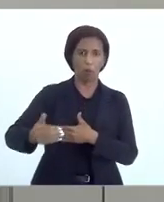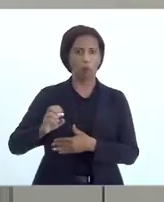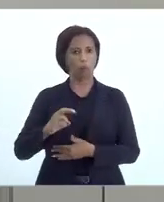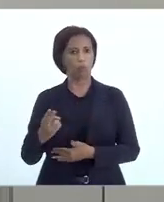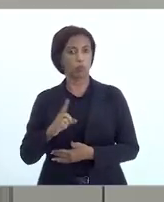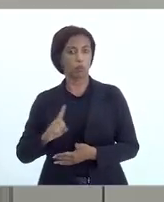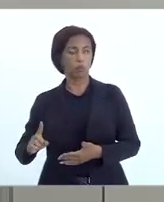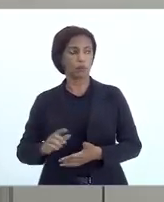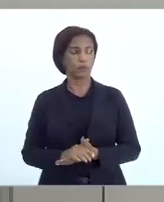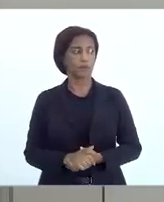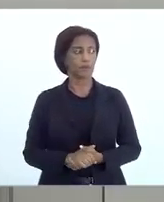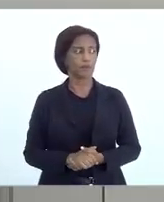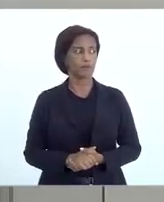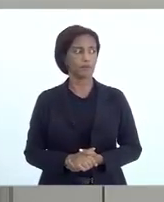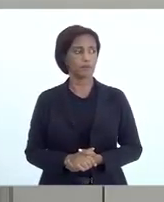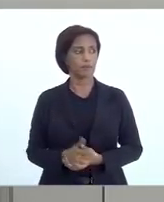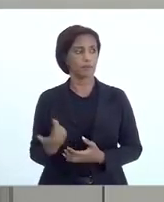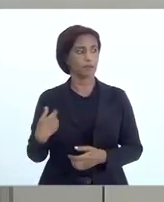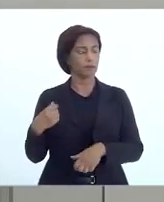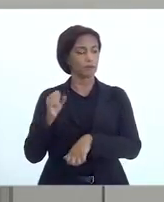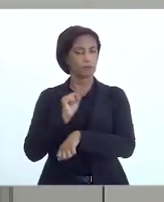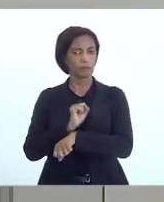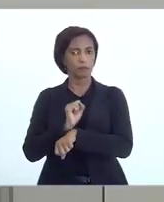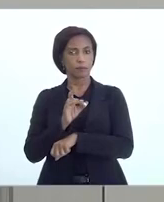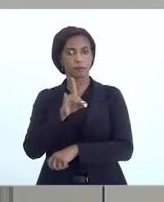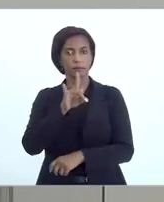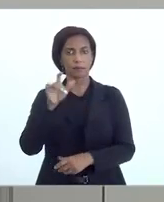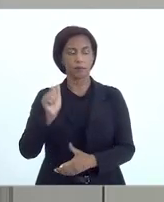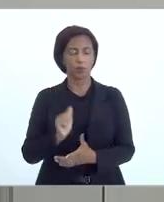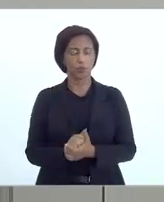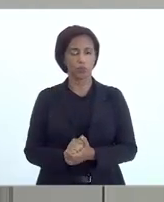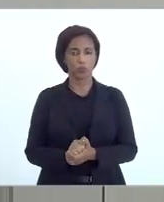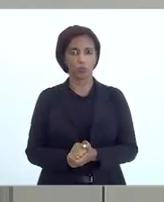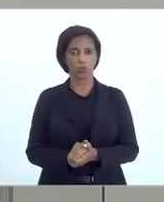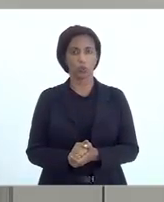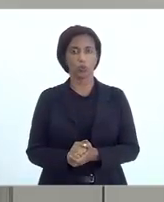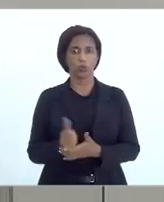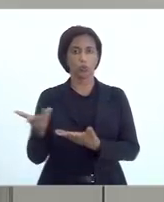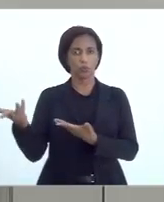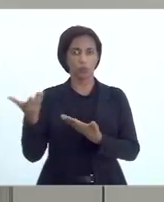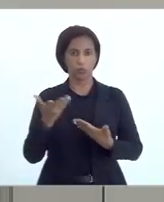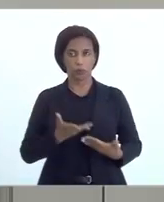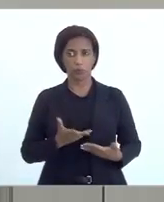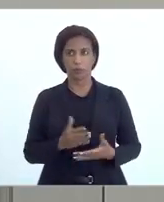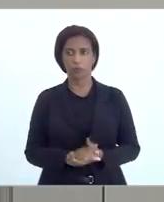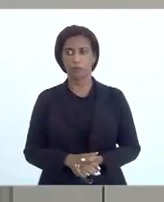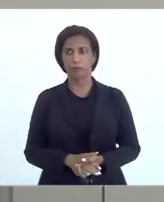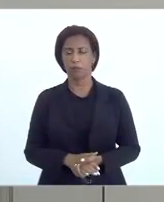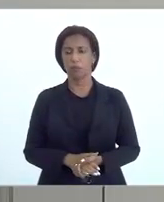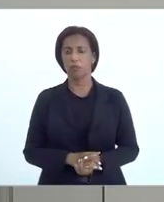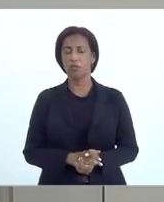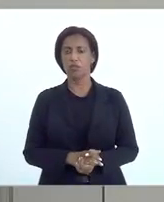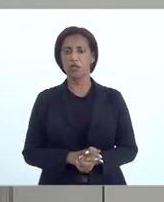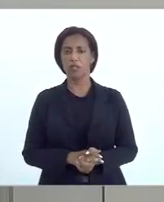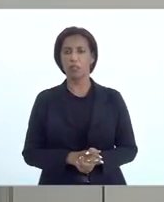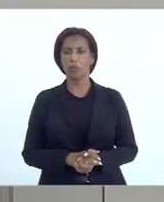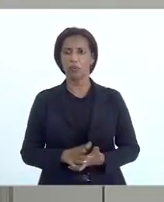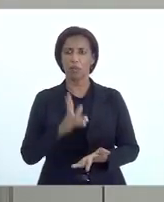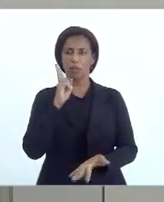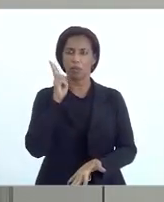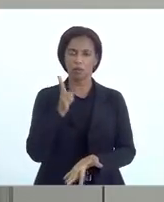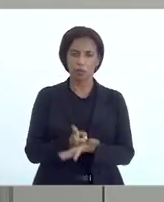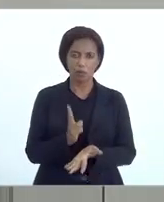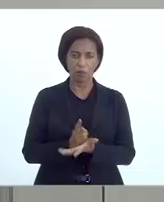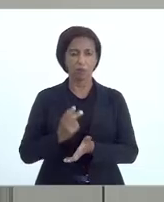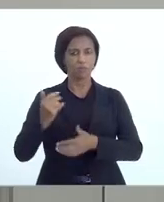não bom e estamos aguardando uma data uma data de convocação e continuamos